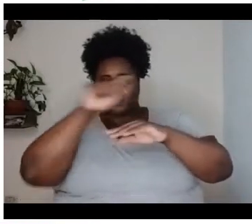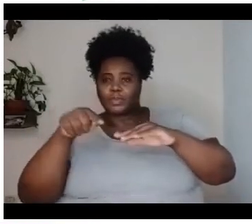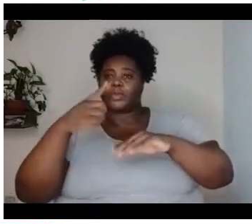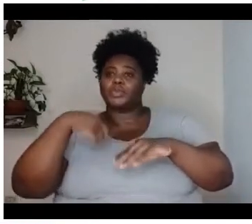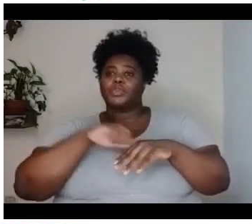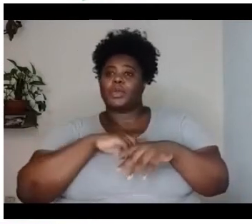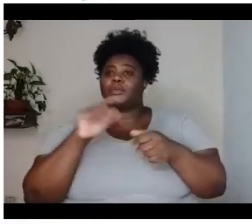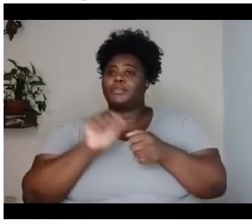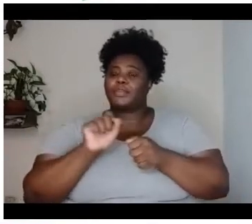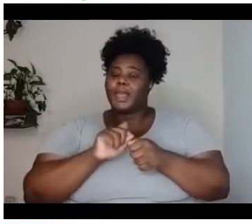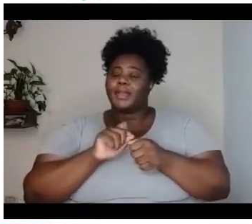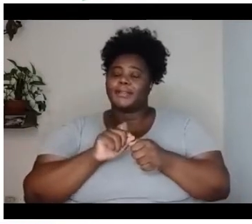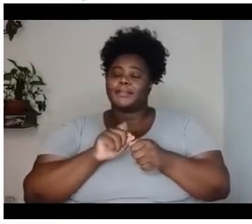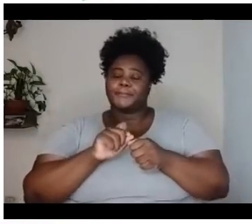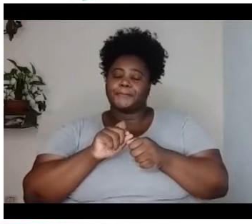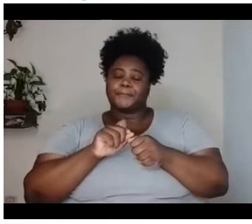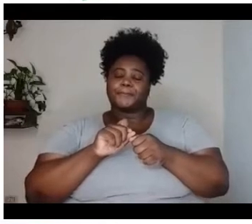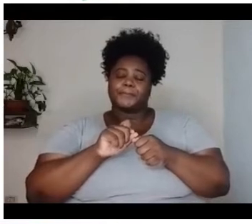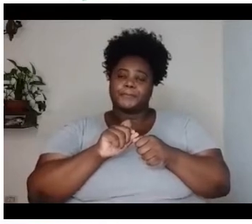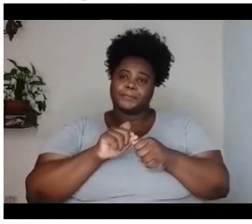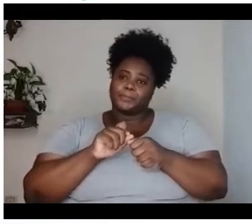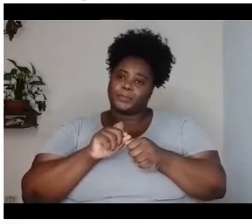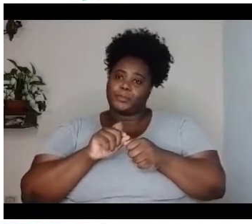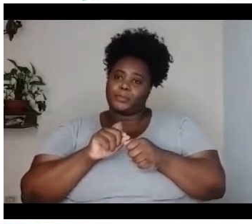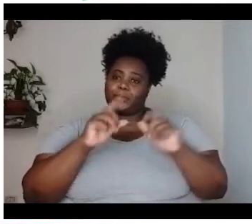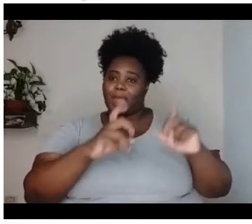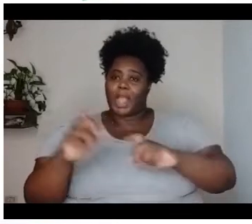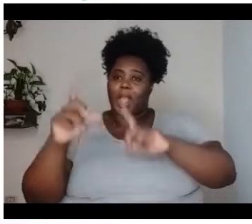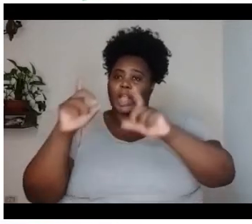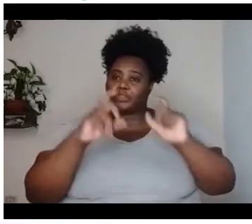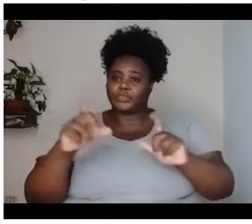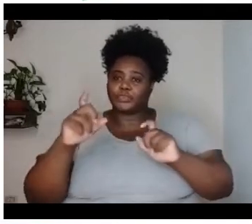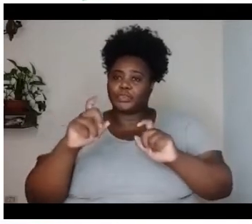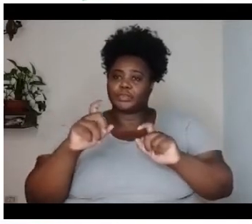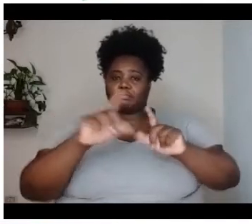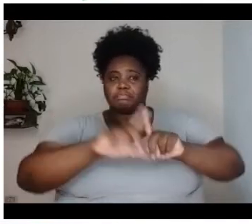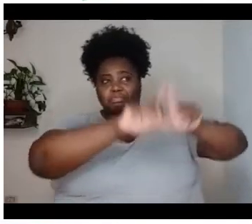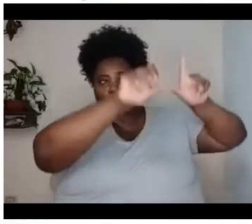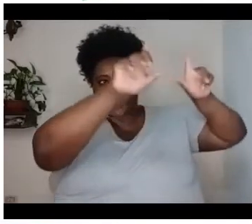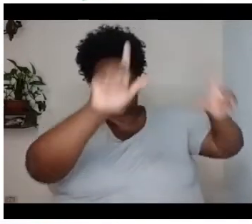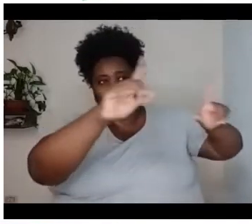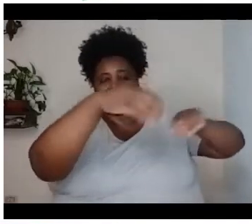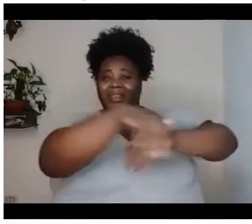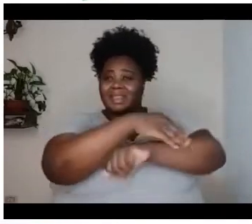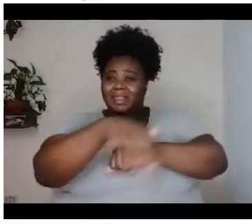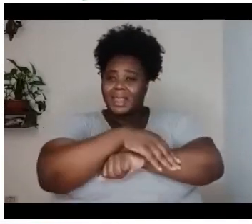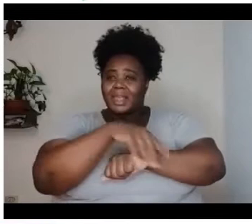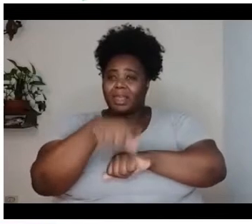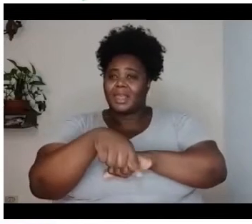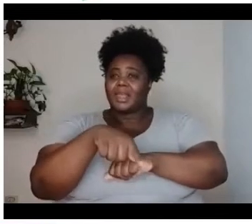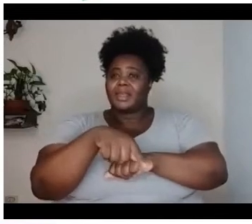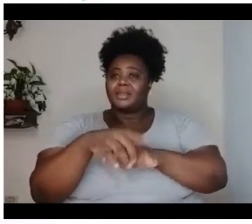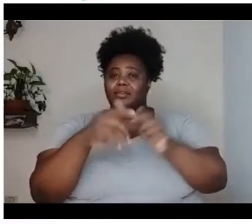gente colocou essas fotografias em grandes outdoor na rua, né? Fomos fixar na